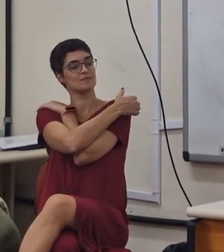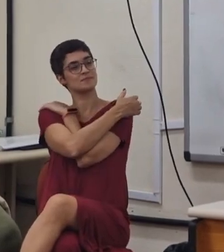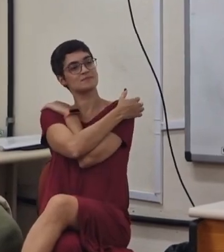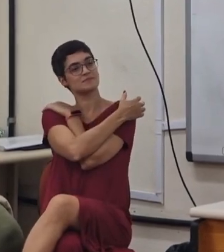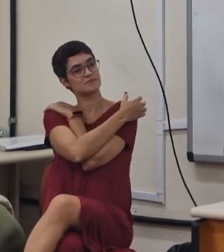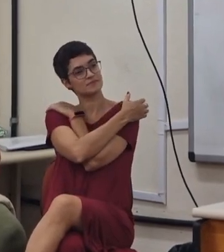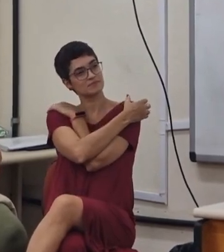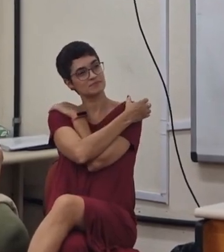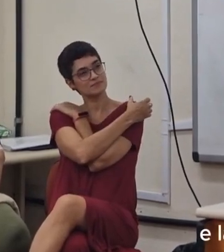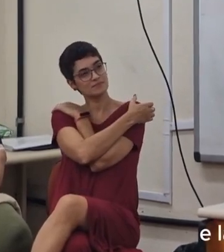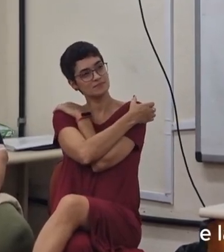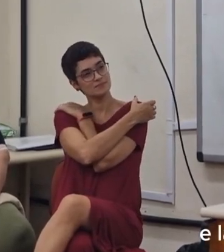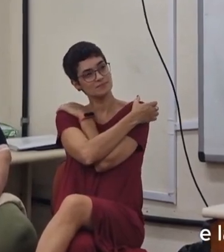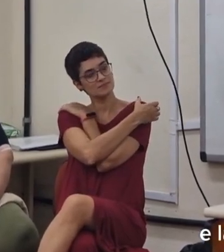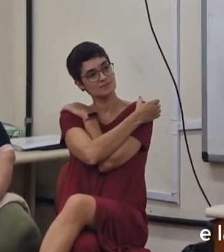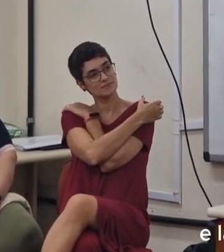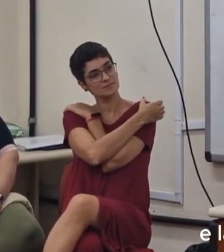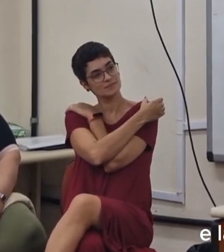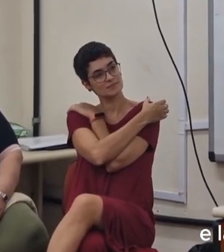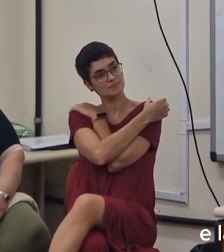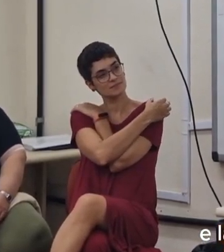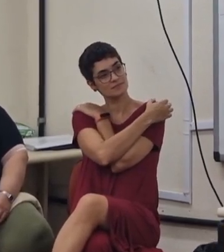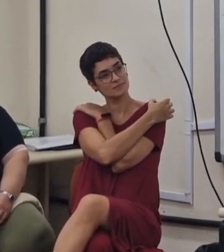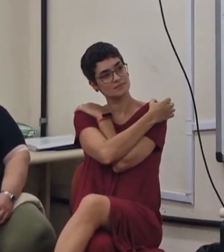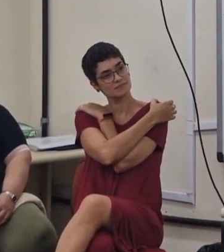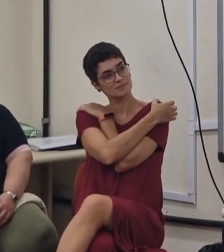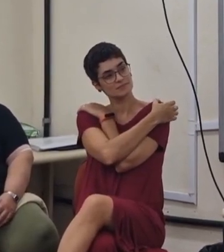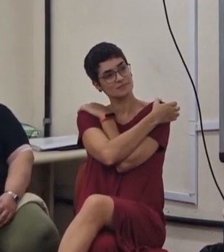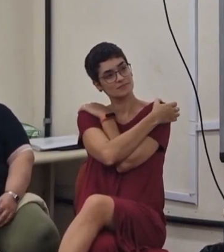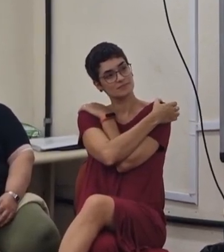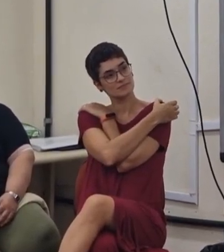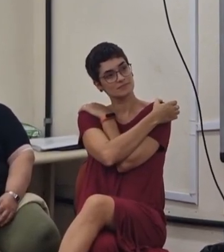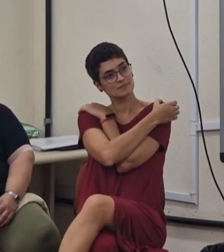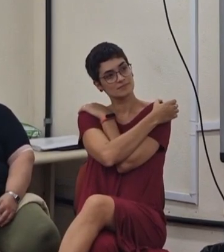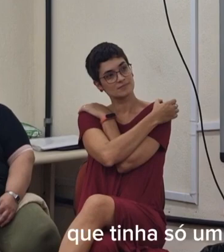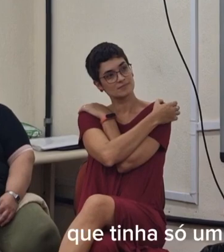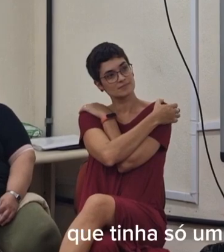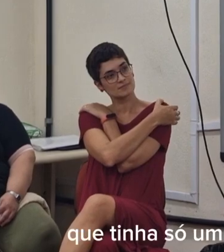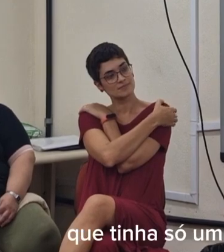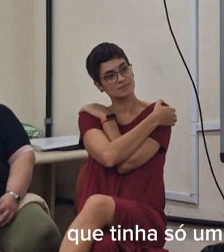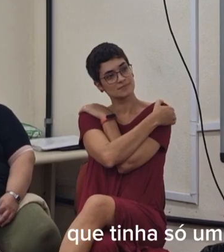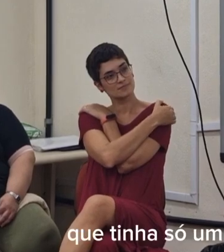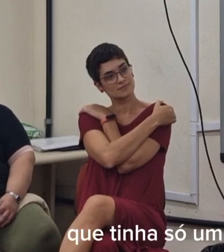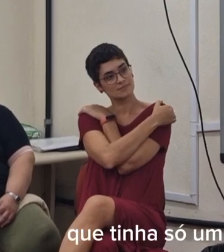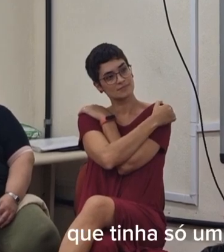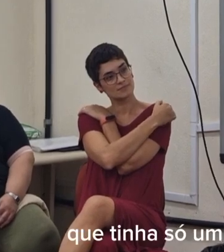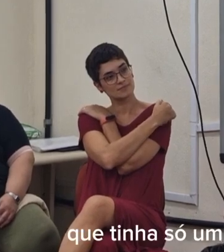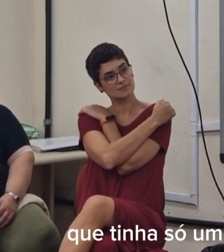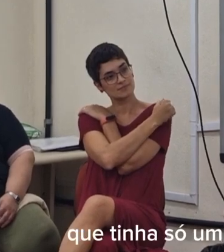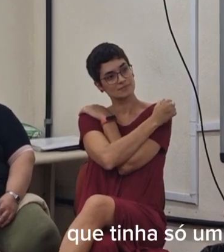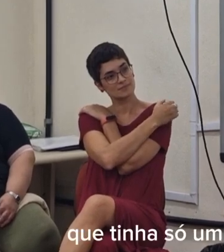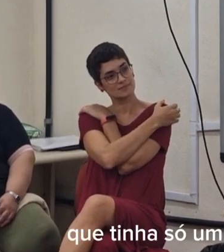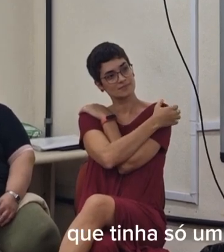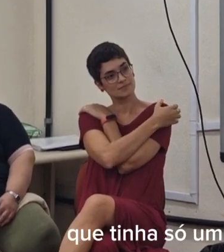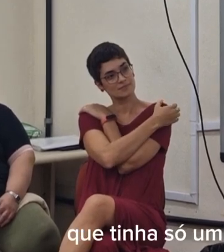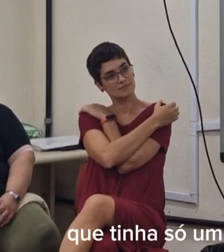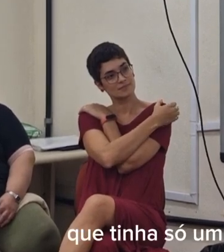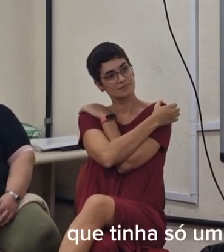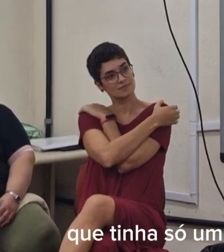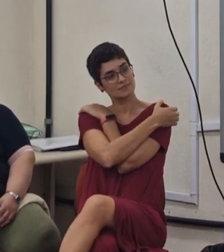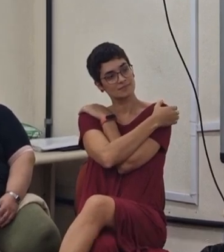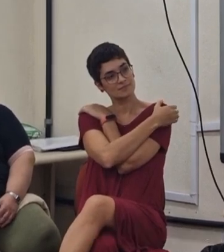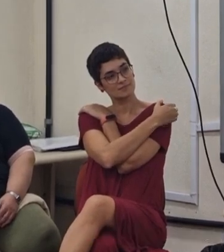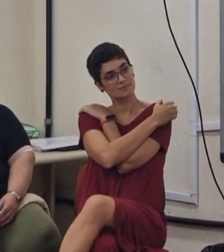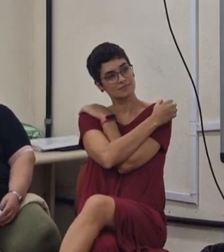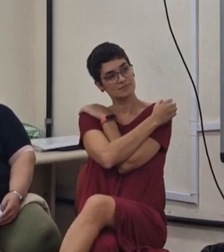de lá, a gente foi conhecer o Live de uma sala, que era acessível, que tinha só um videogame assim, ou